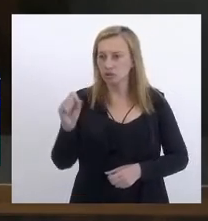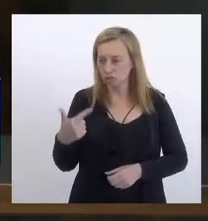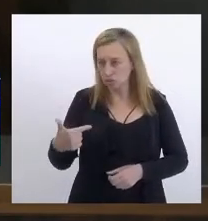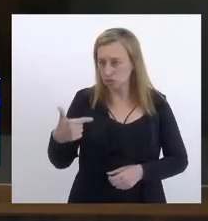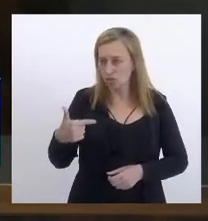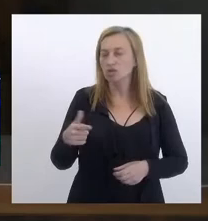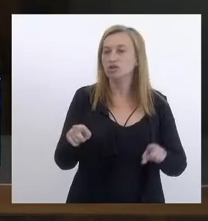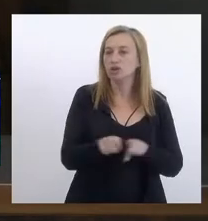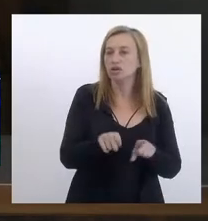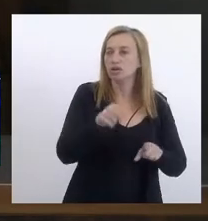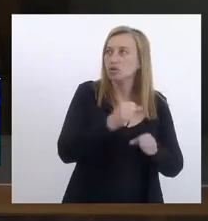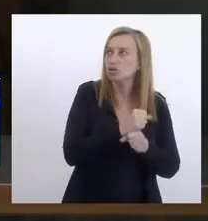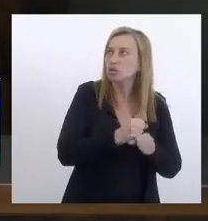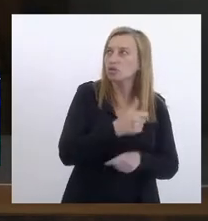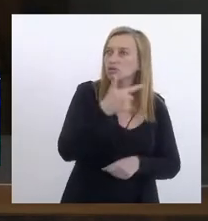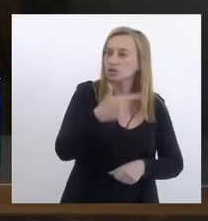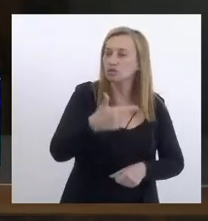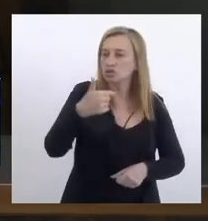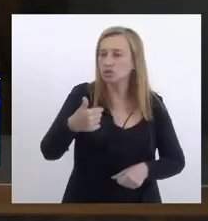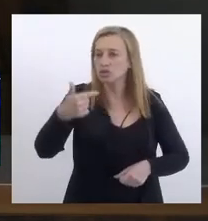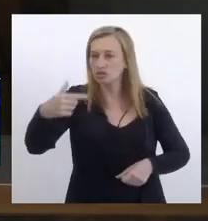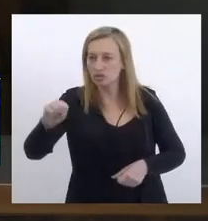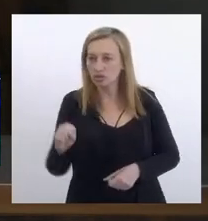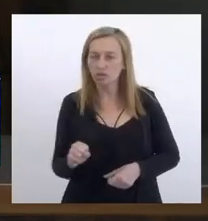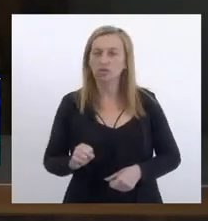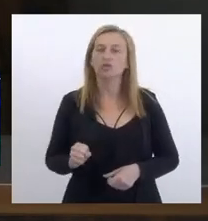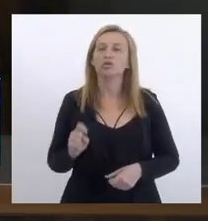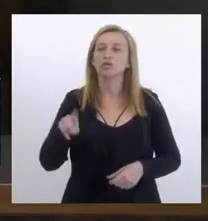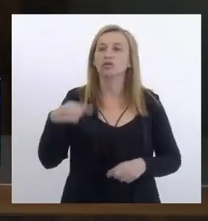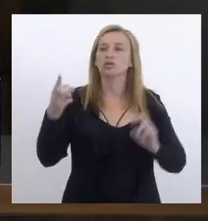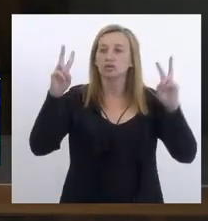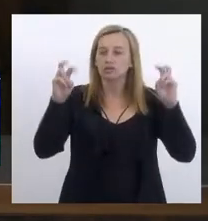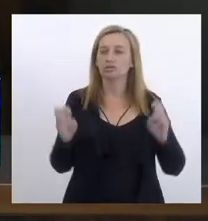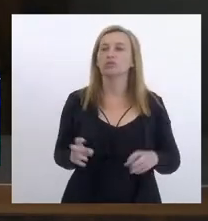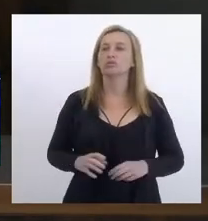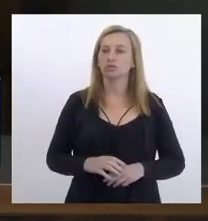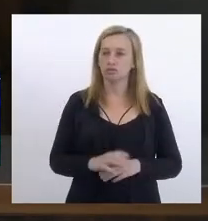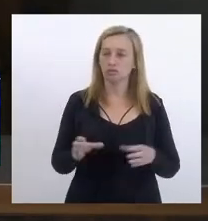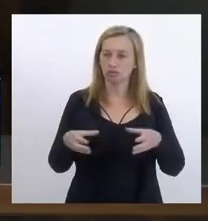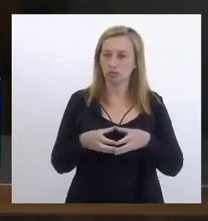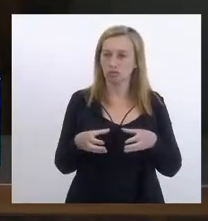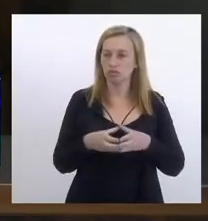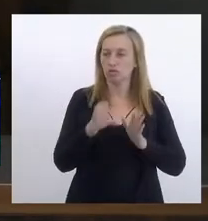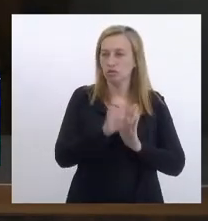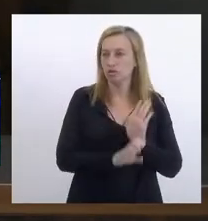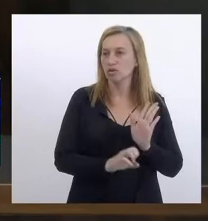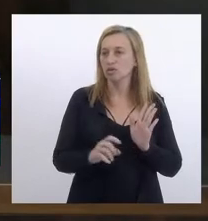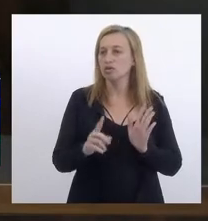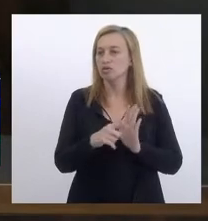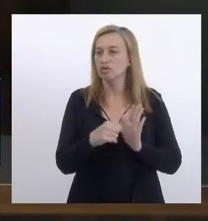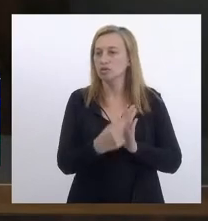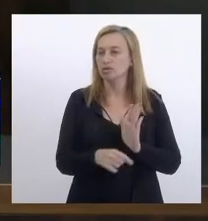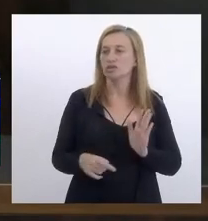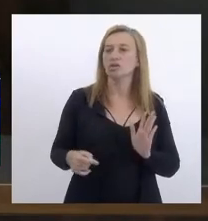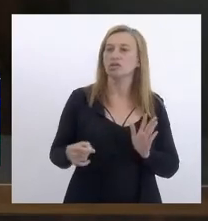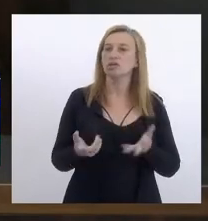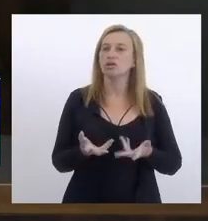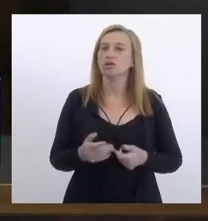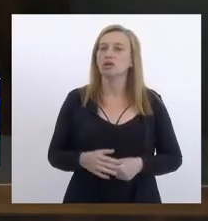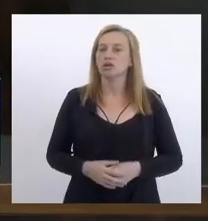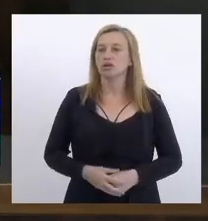e no ano de 1998, e da outras providências. Pendente de pareceres da Comissão de Emendas Condicionais e Vetos, para emitir